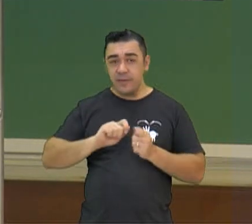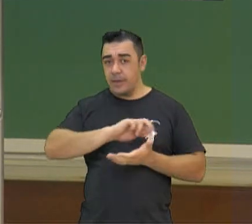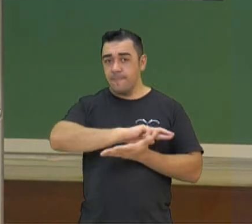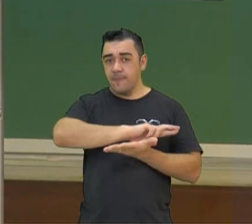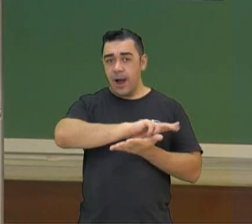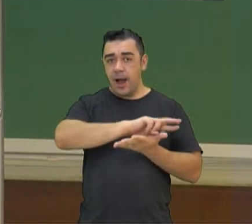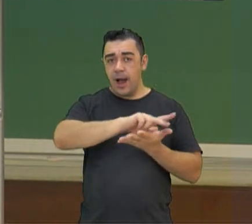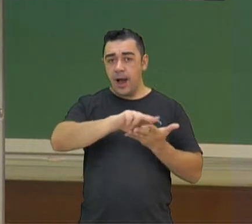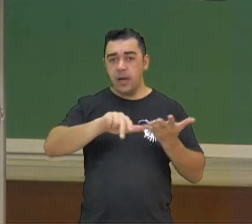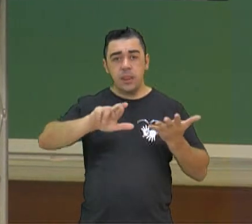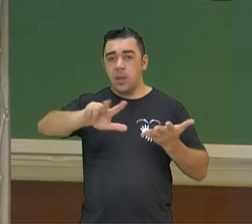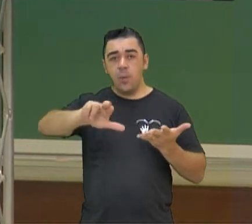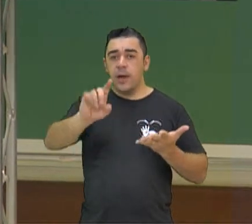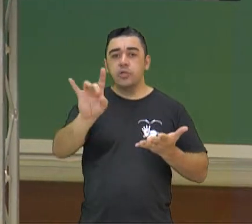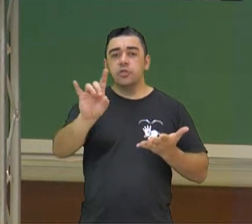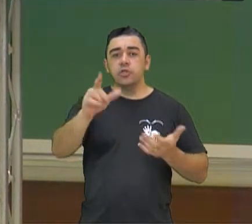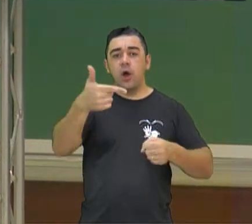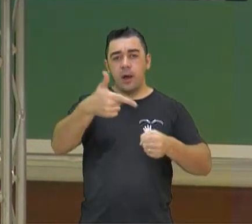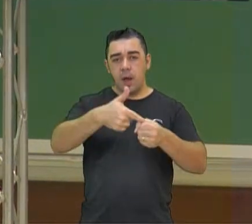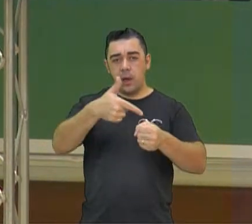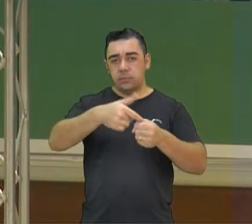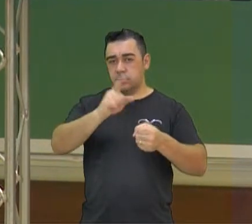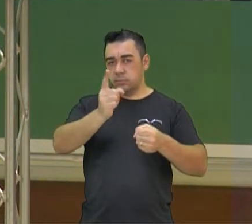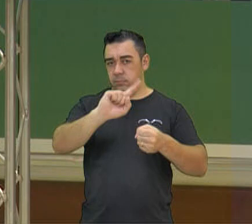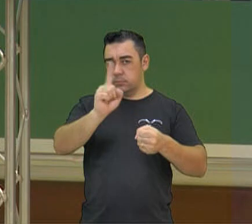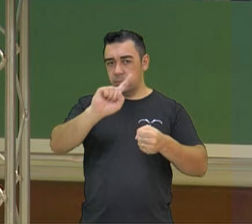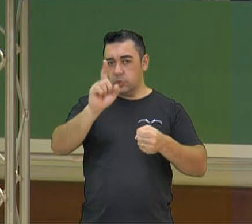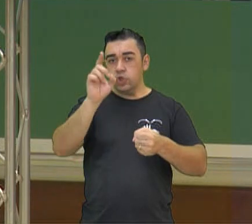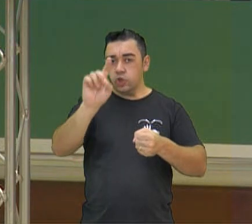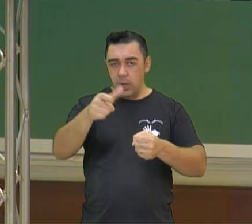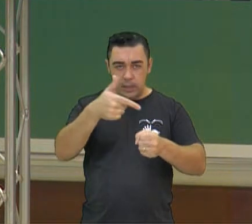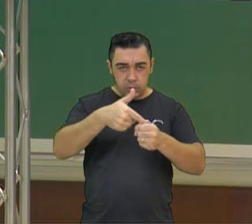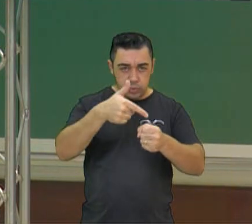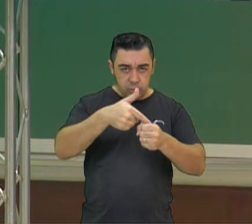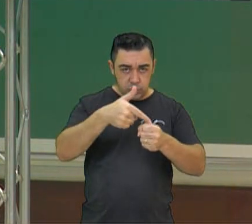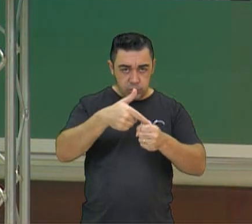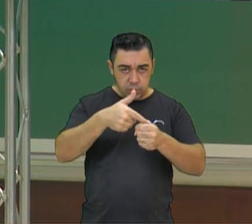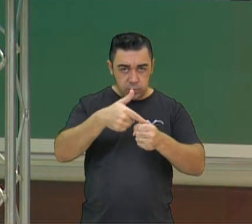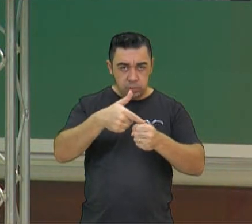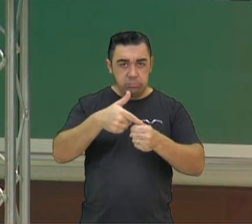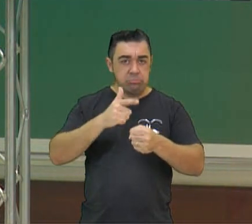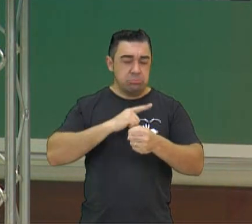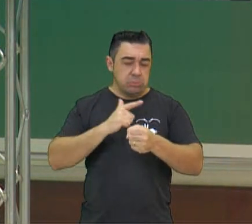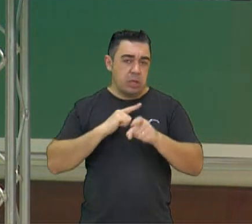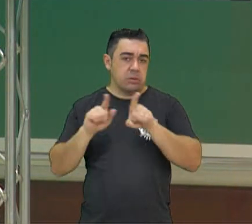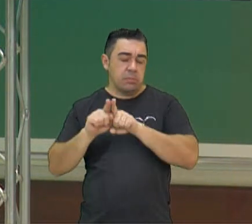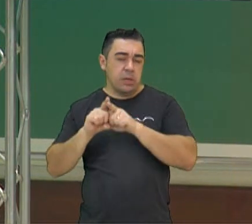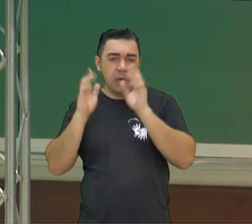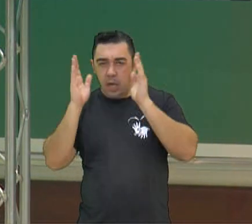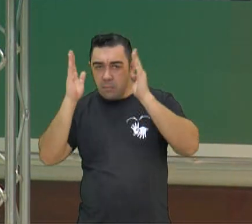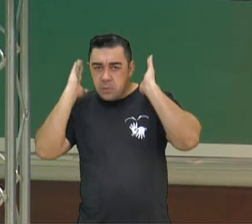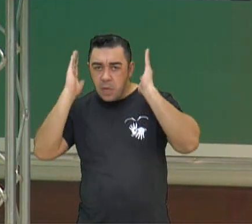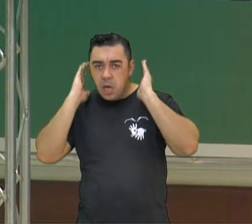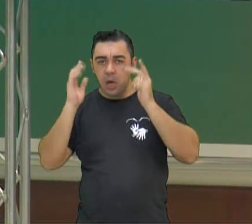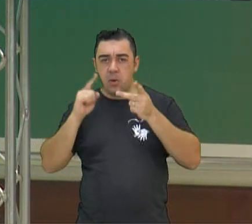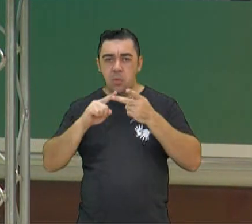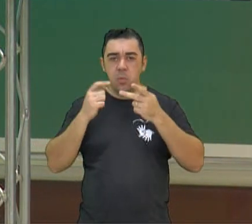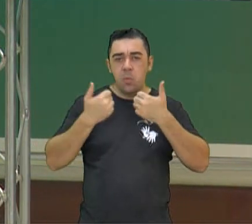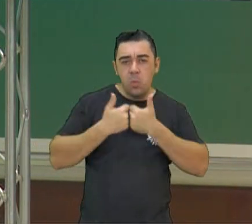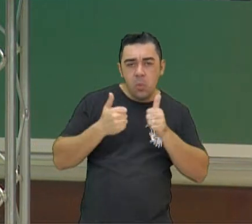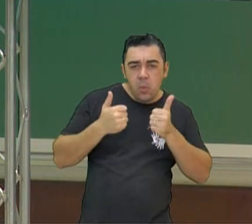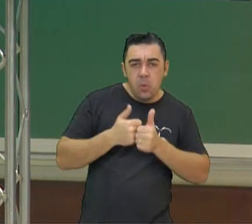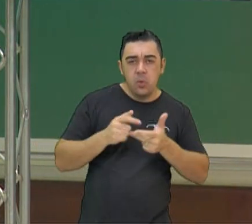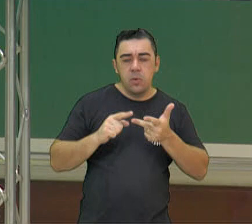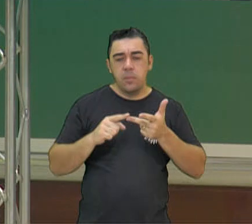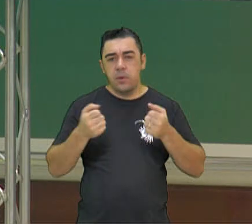o combustível que está rodando que está no tanque de caminhão, do ônibus, do automóvel,